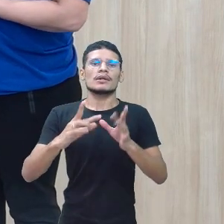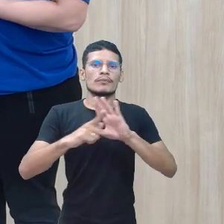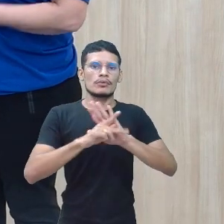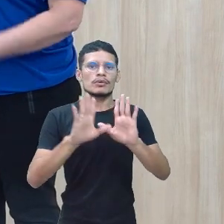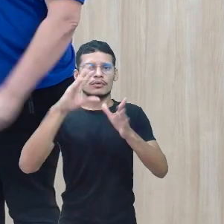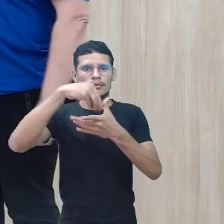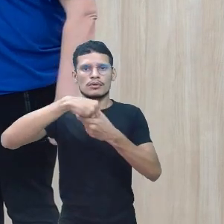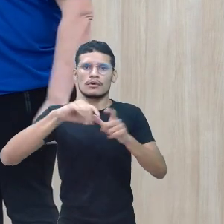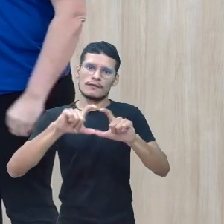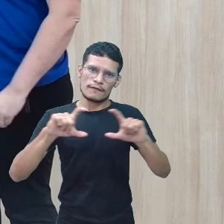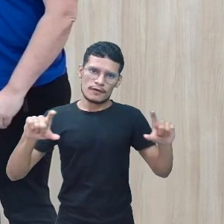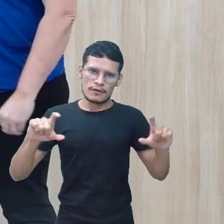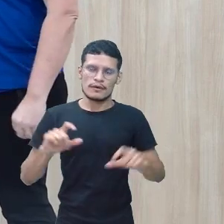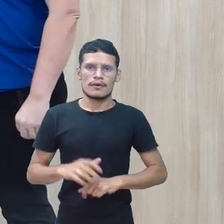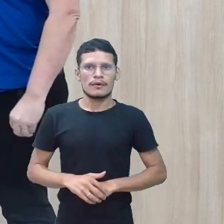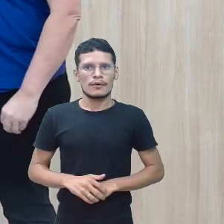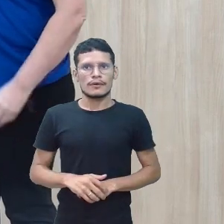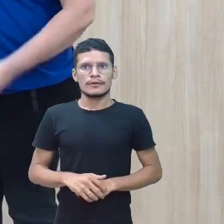oração.